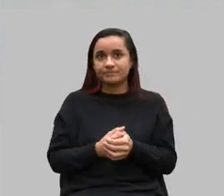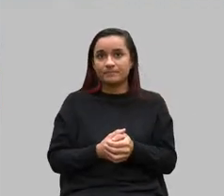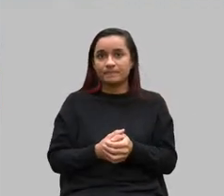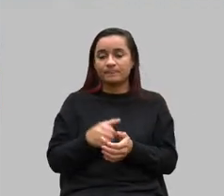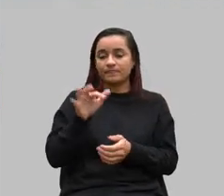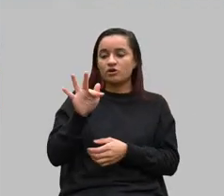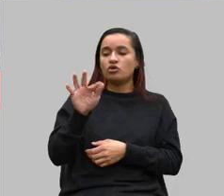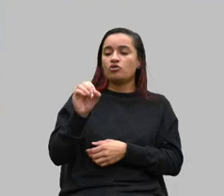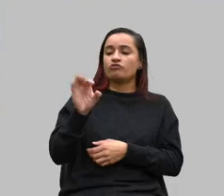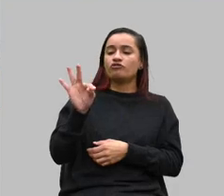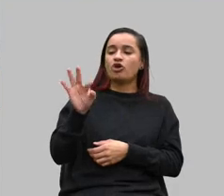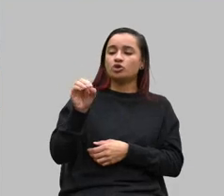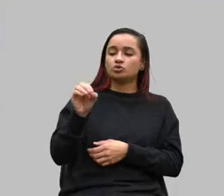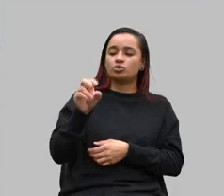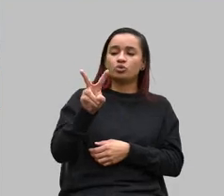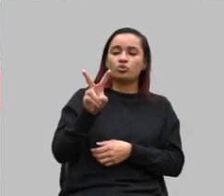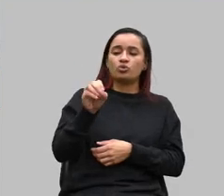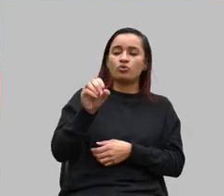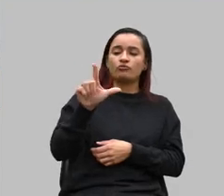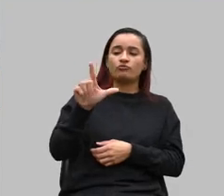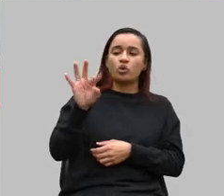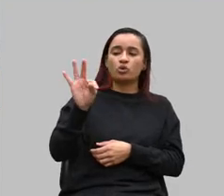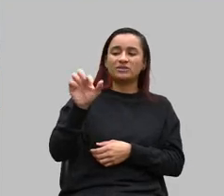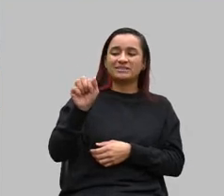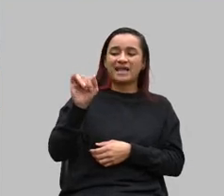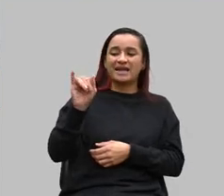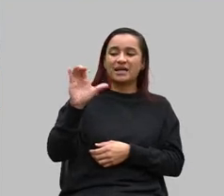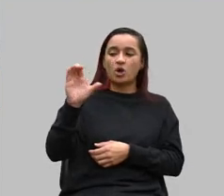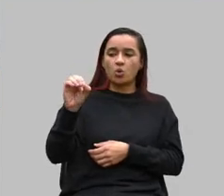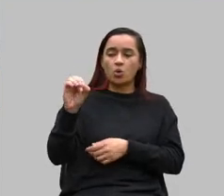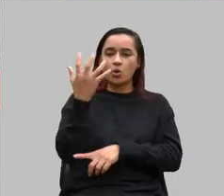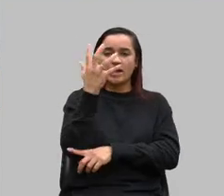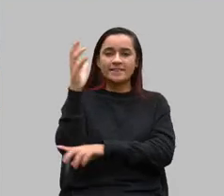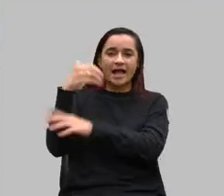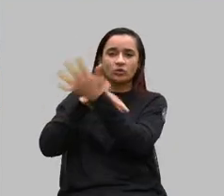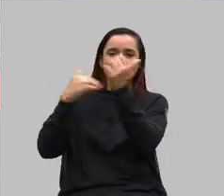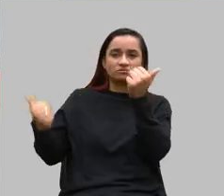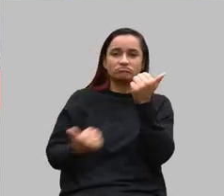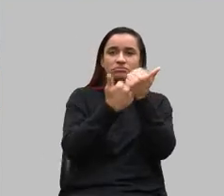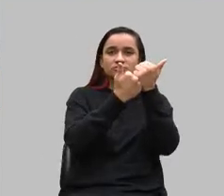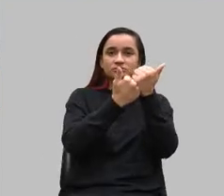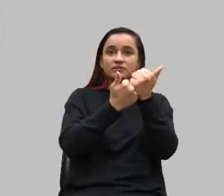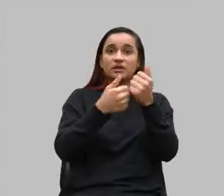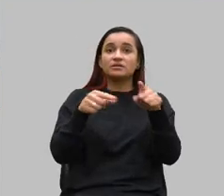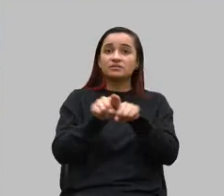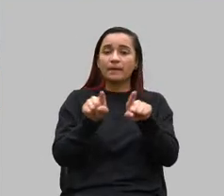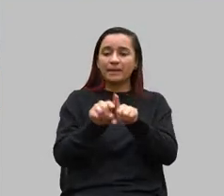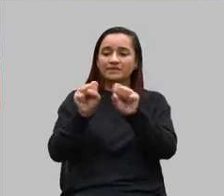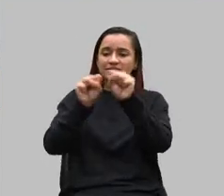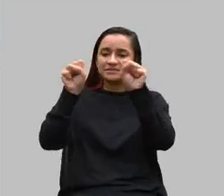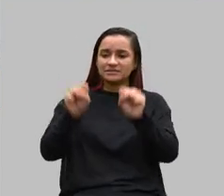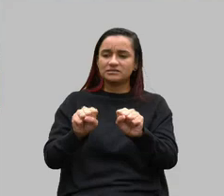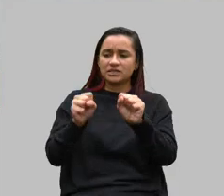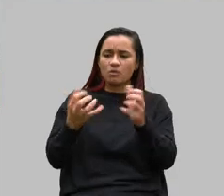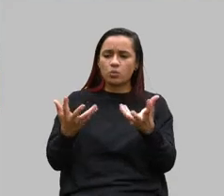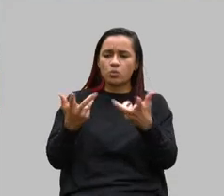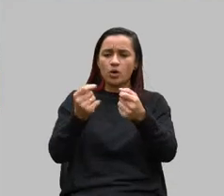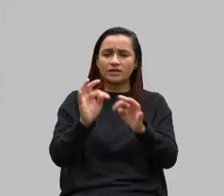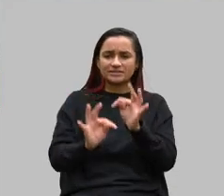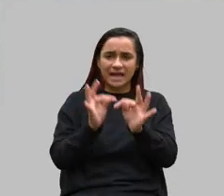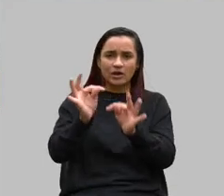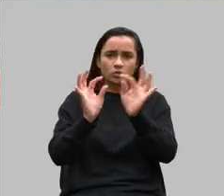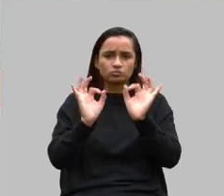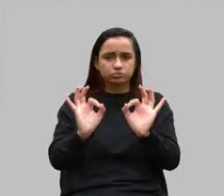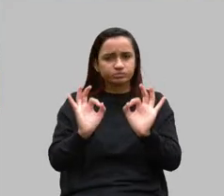fotovoltaico hidrogênio verde marline na área de sistem E no entanto a gente não tem nenhum